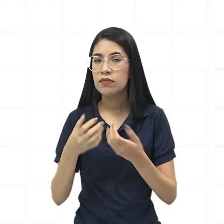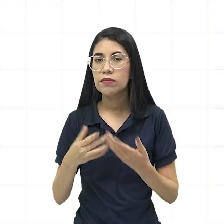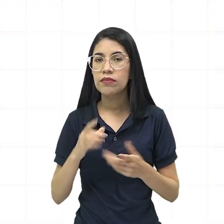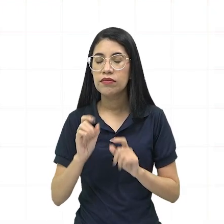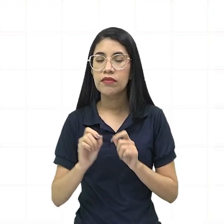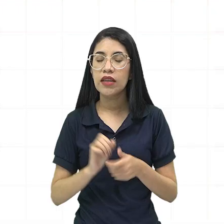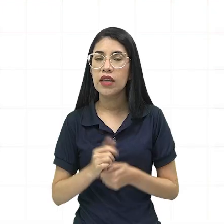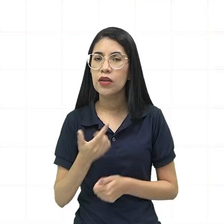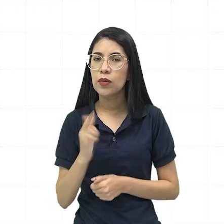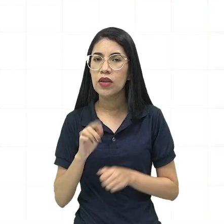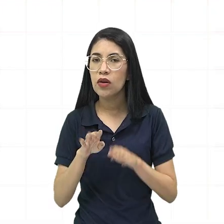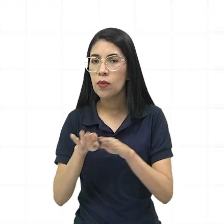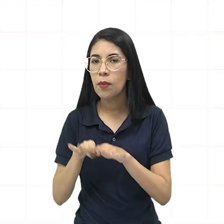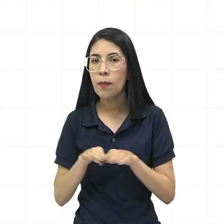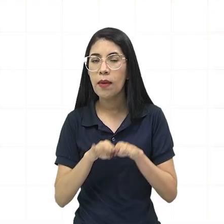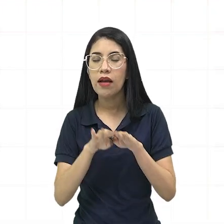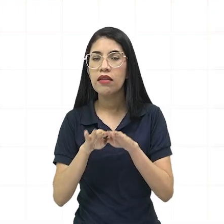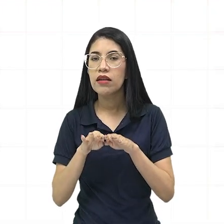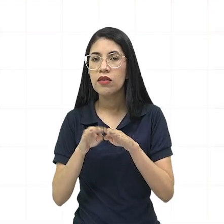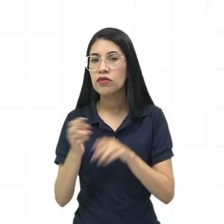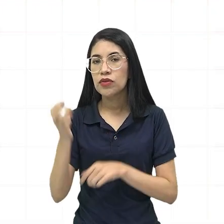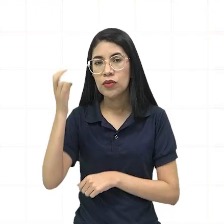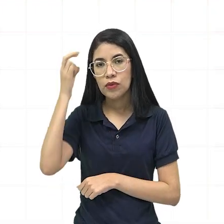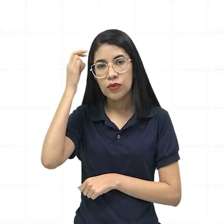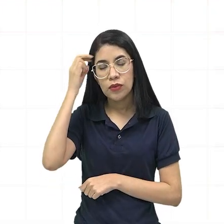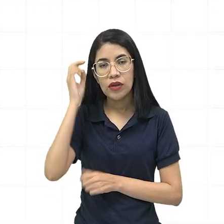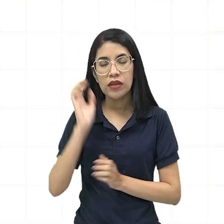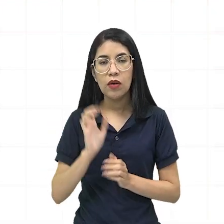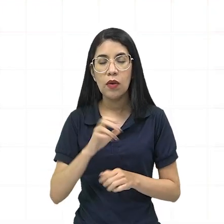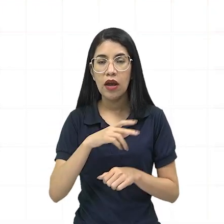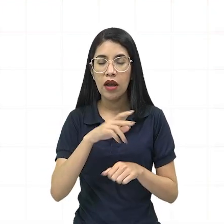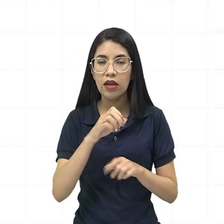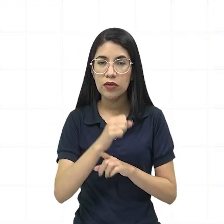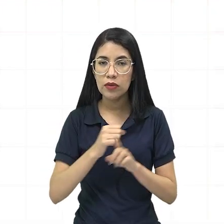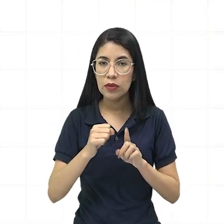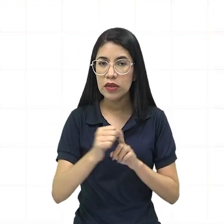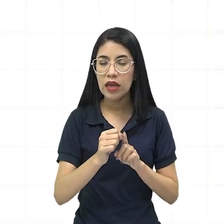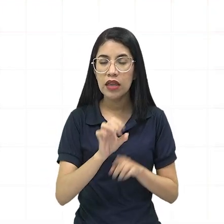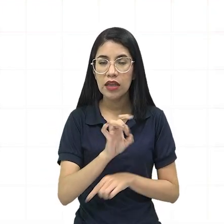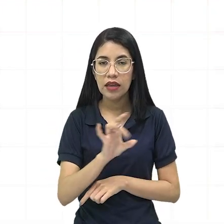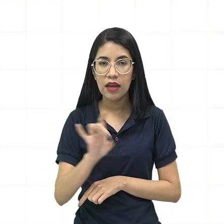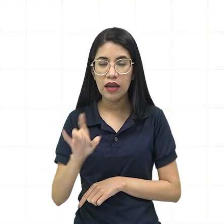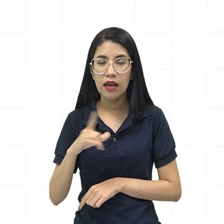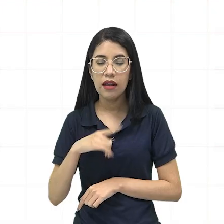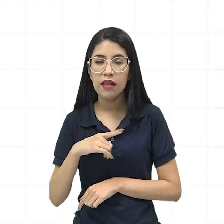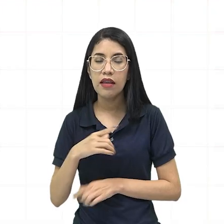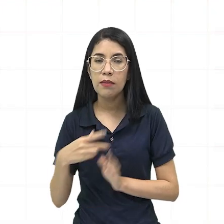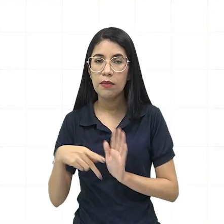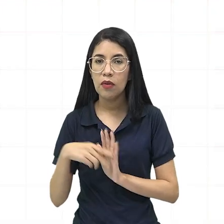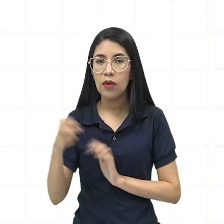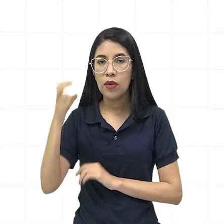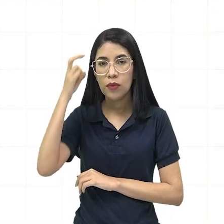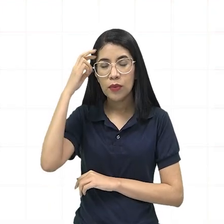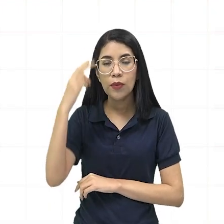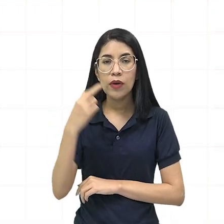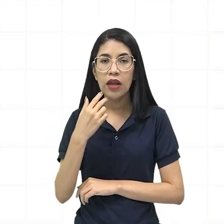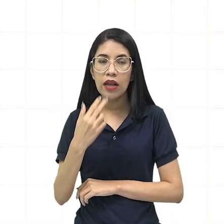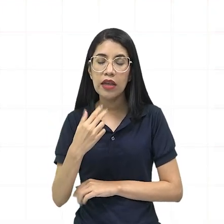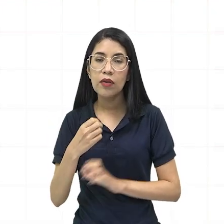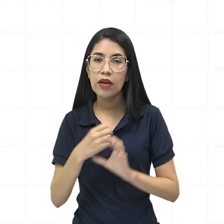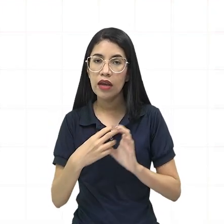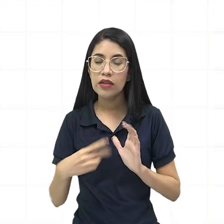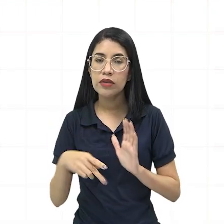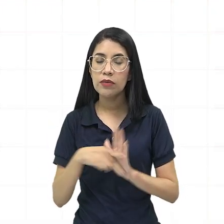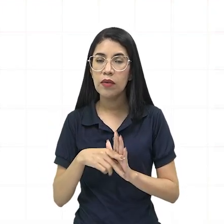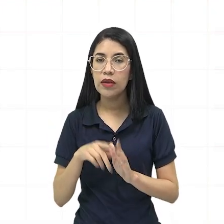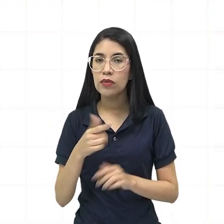não existe um padrão cultural, né? Então, cada sociedade ela tem a sua cultura, a sua língua, seus aspectos, e que não há um